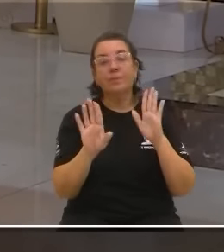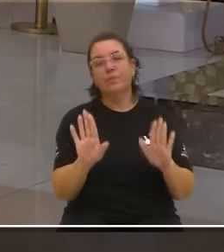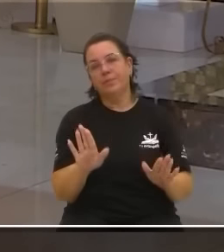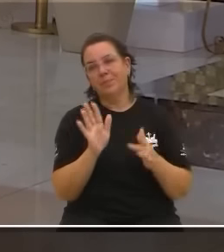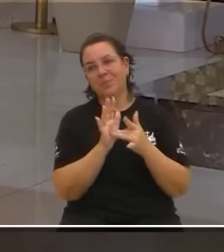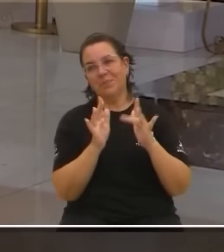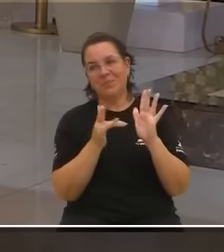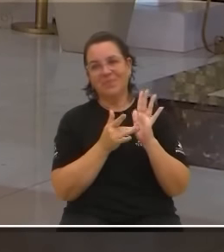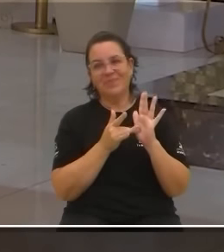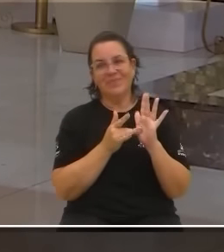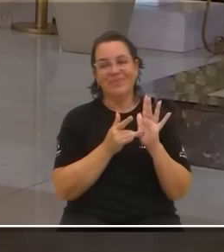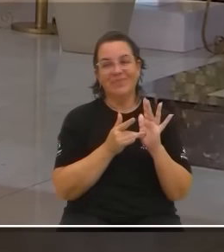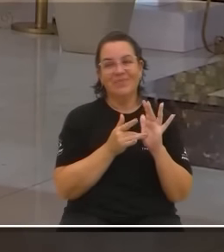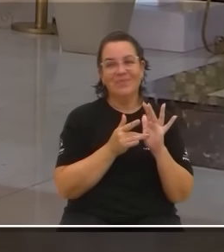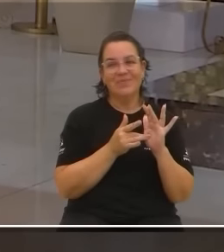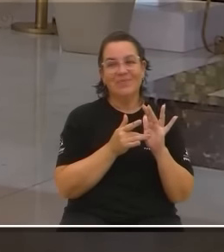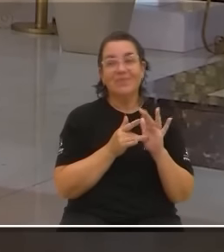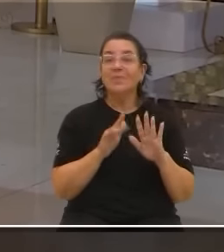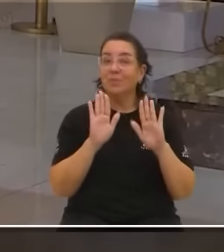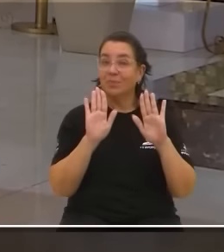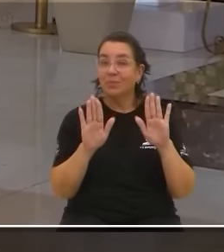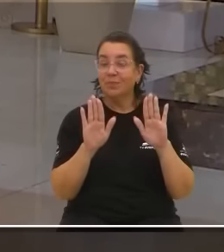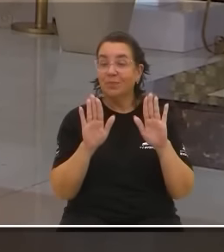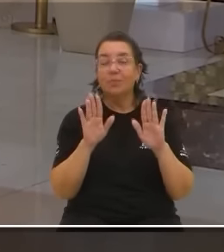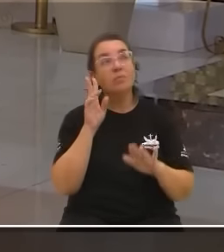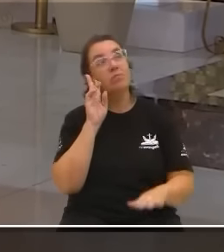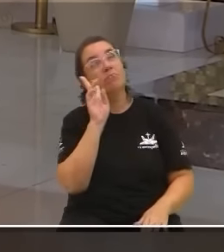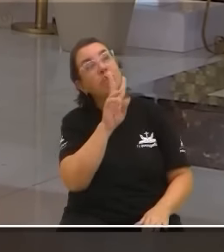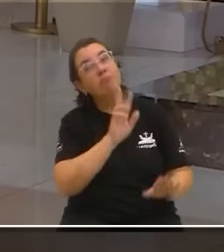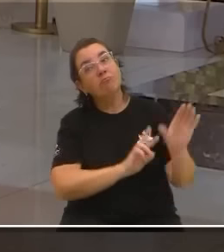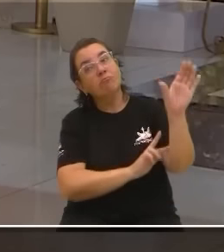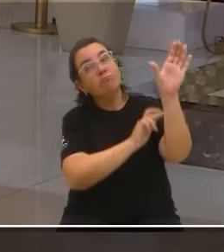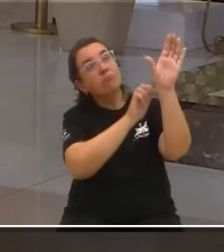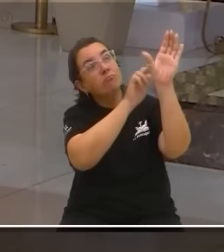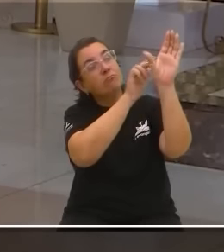Jesus, quando chegou, olhou para cima.